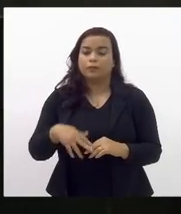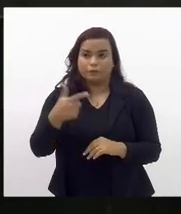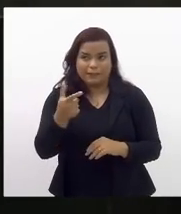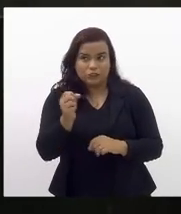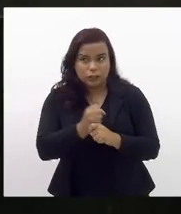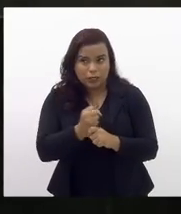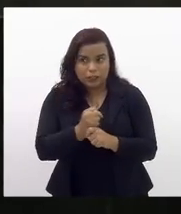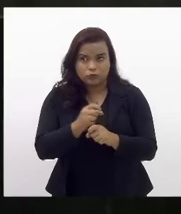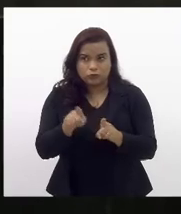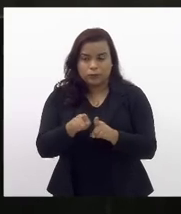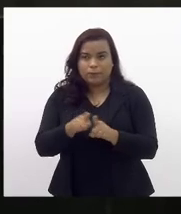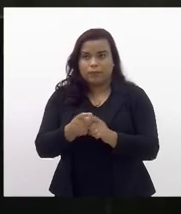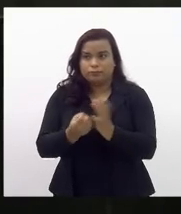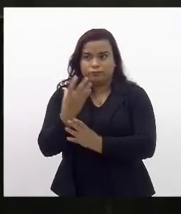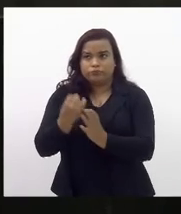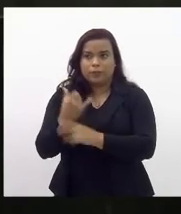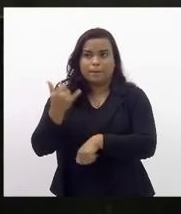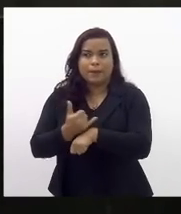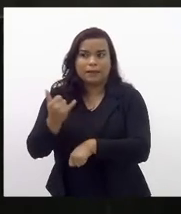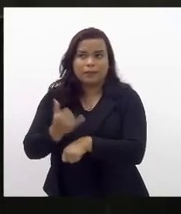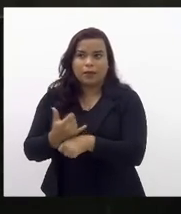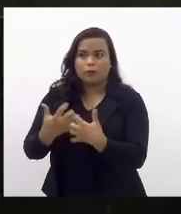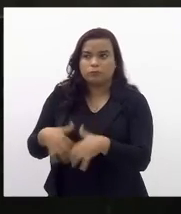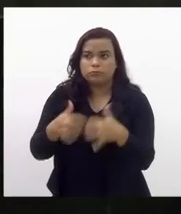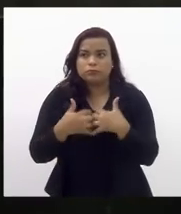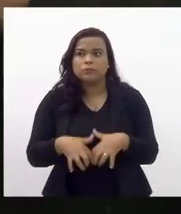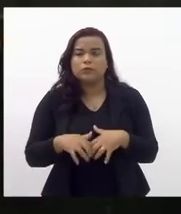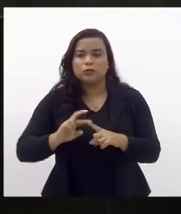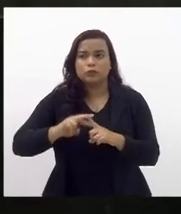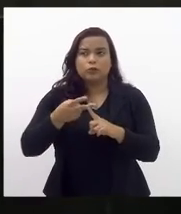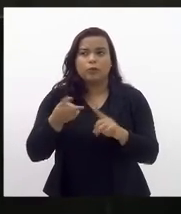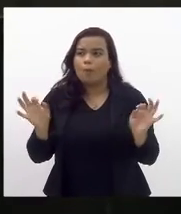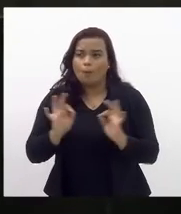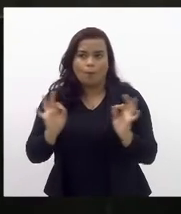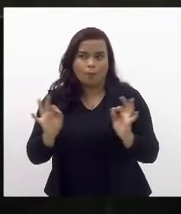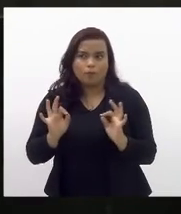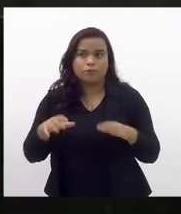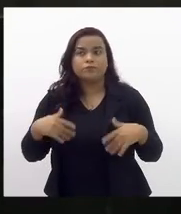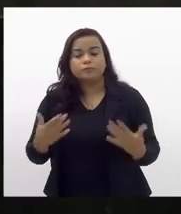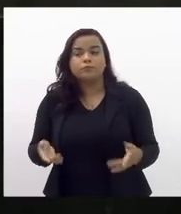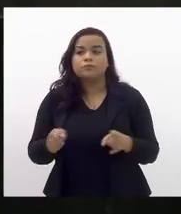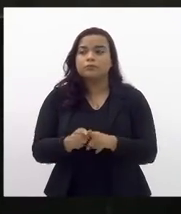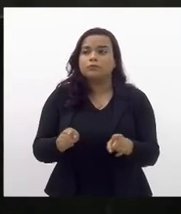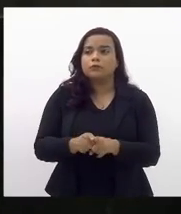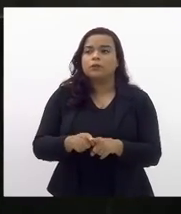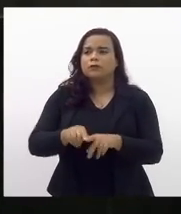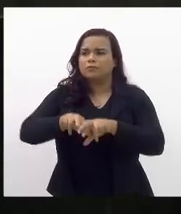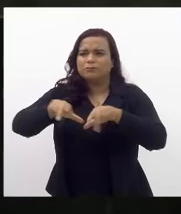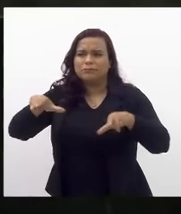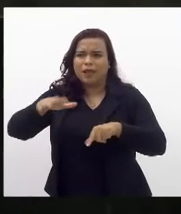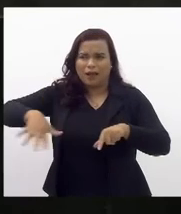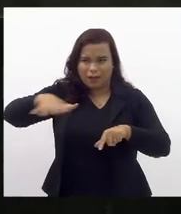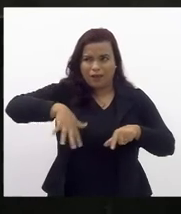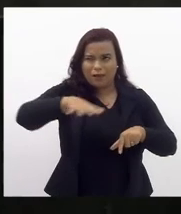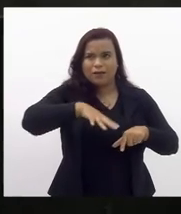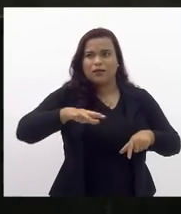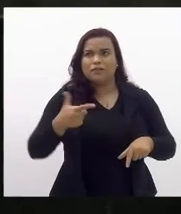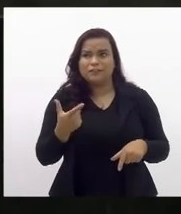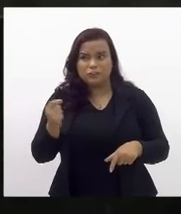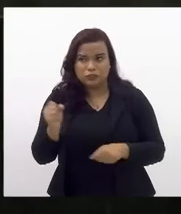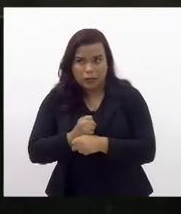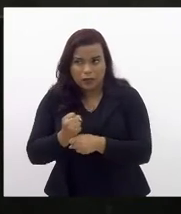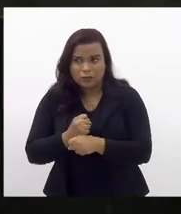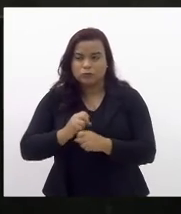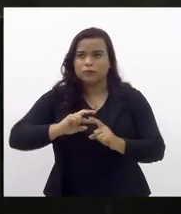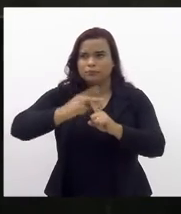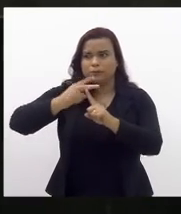produção metal-mecânica vai dobrar. Ninguém avalia que em 20 anos a produção siderúrgica vai dobrar. Mas em 10 anos,